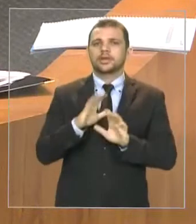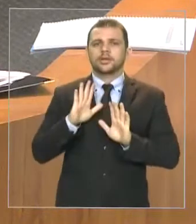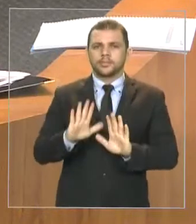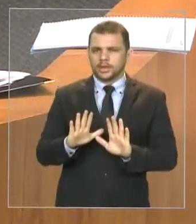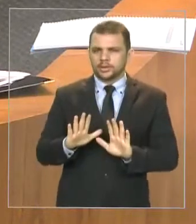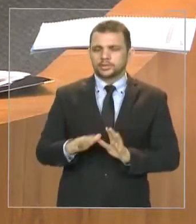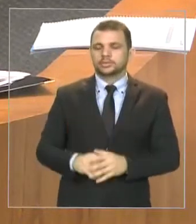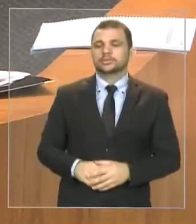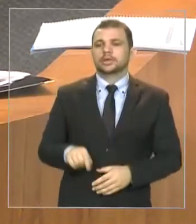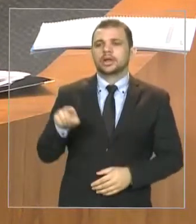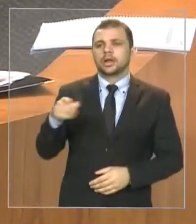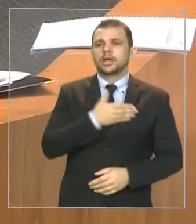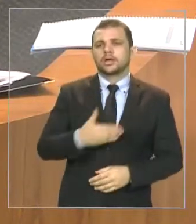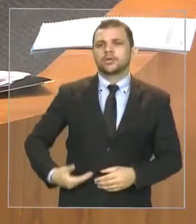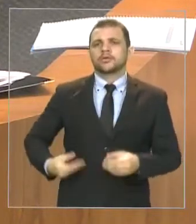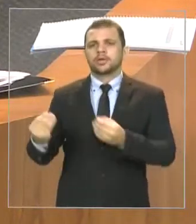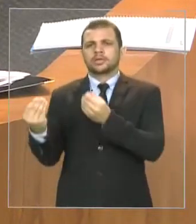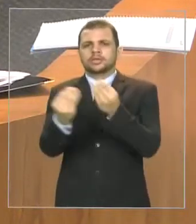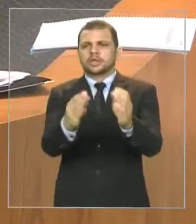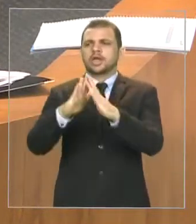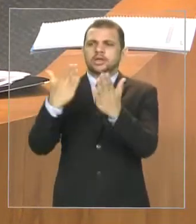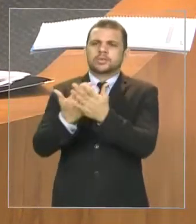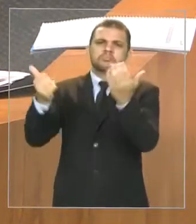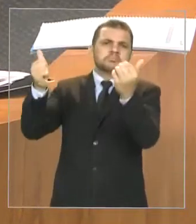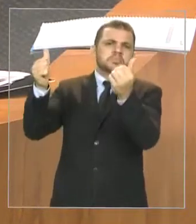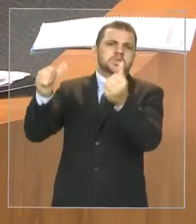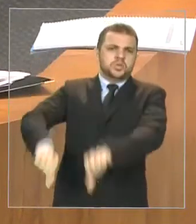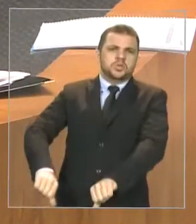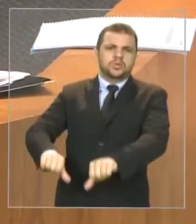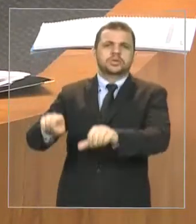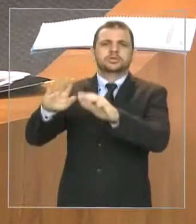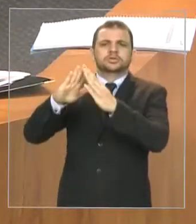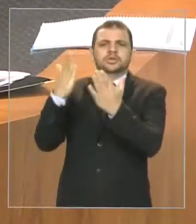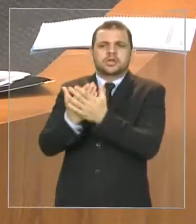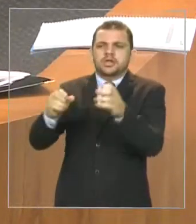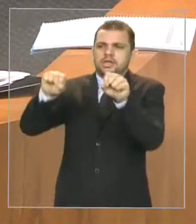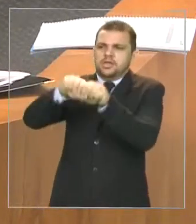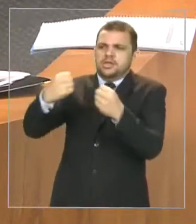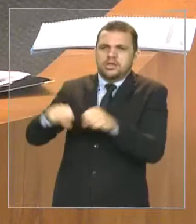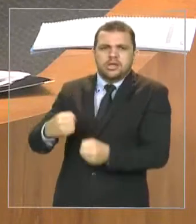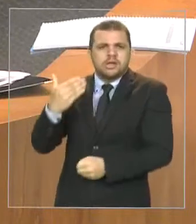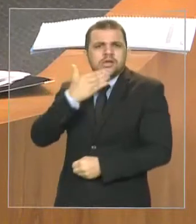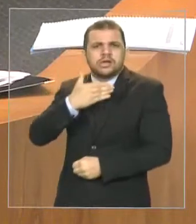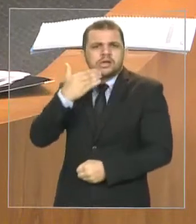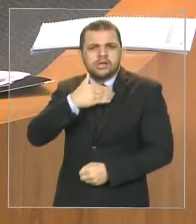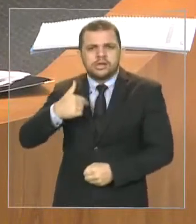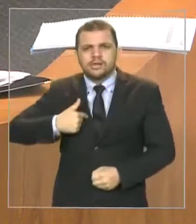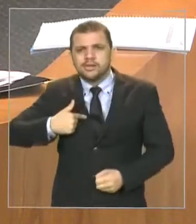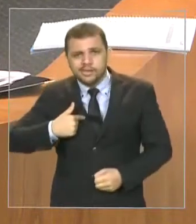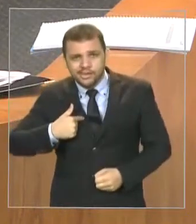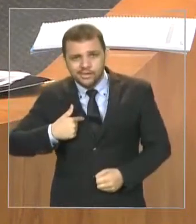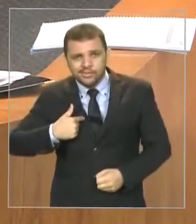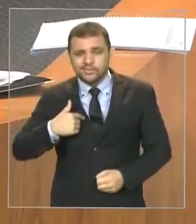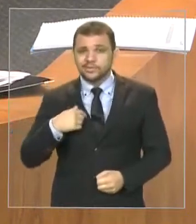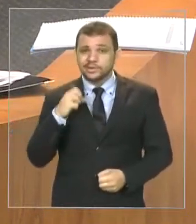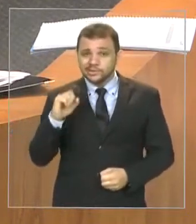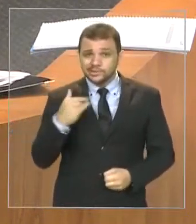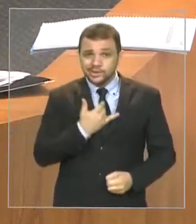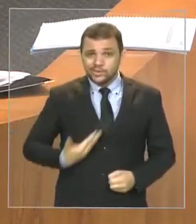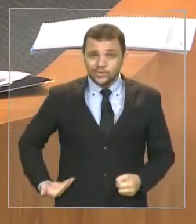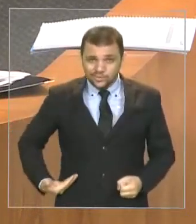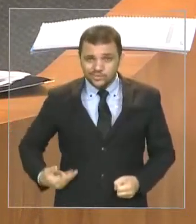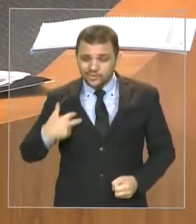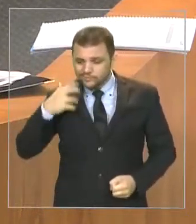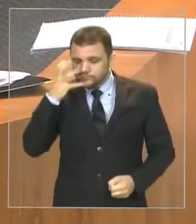desgraça, dá uma escola quebrada, danificada. Eu teria era vergonha na cara de entregar uma